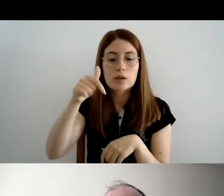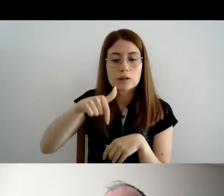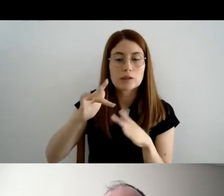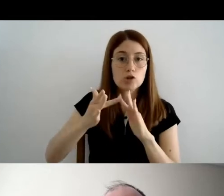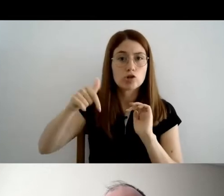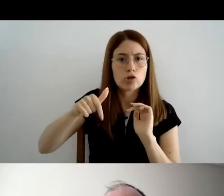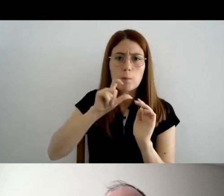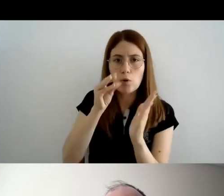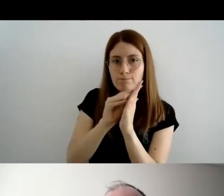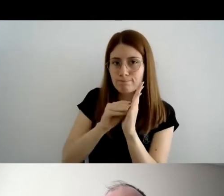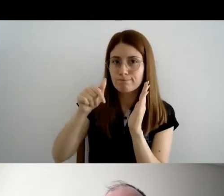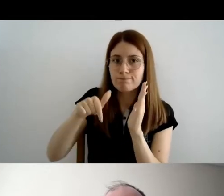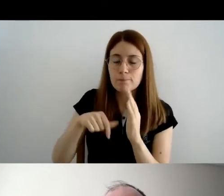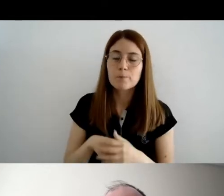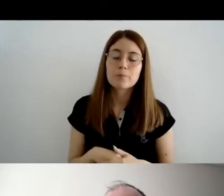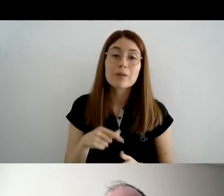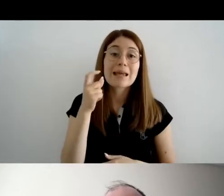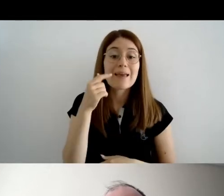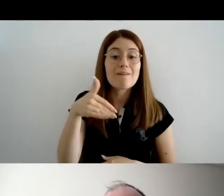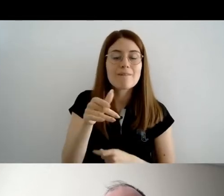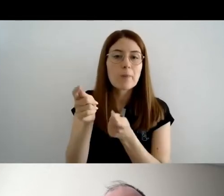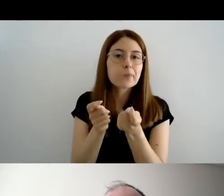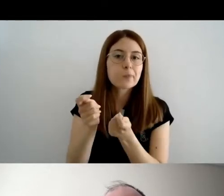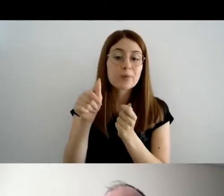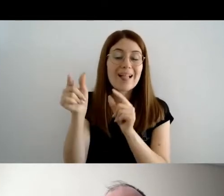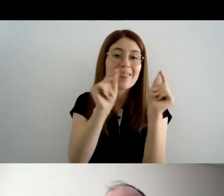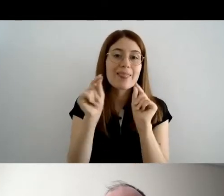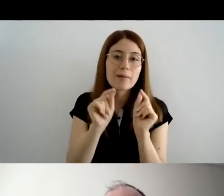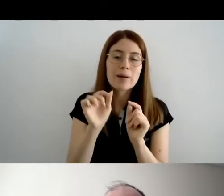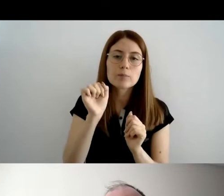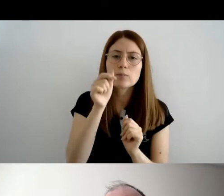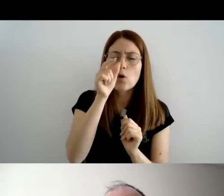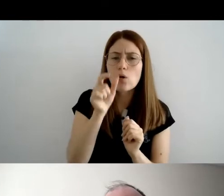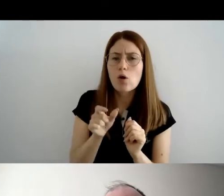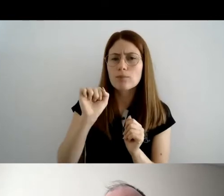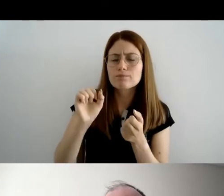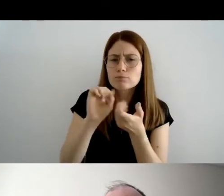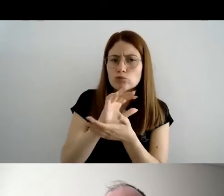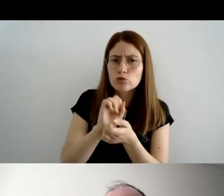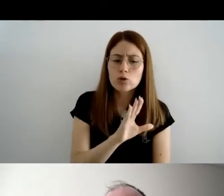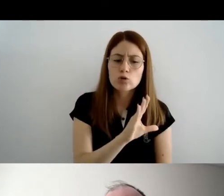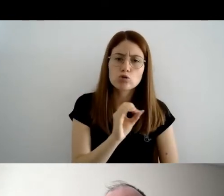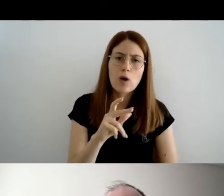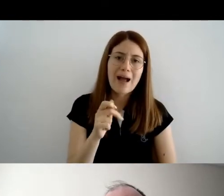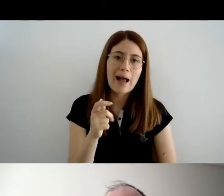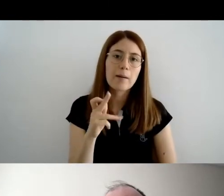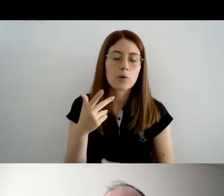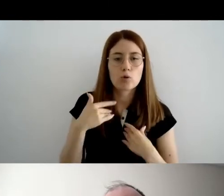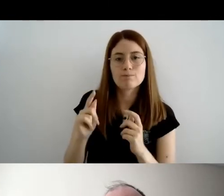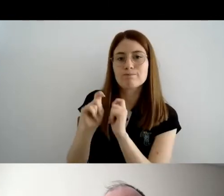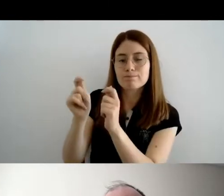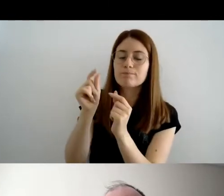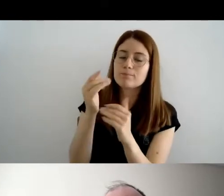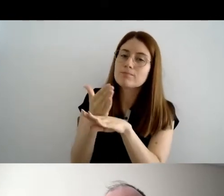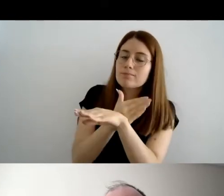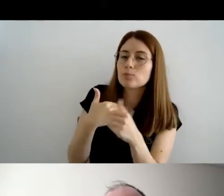chat. Vai moderar este debate o jornalista João Maia Abreu, a quem passo a palavra e agradeço de antemão